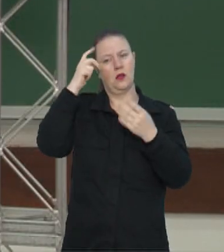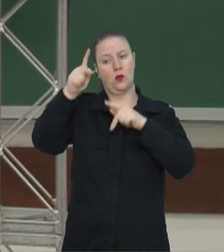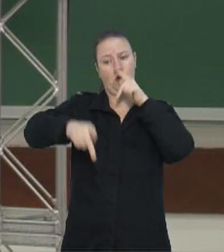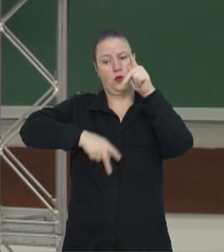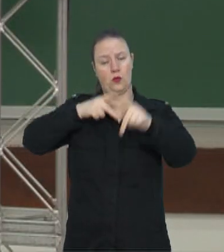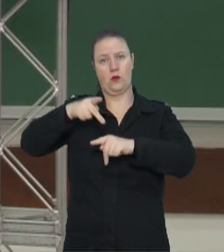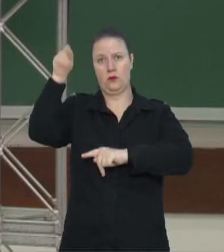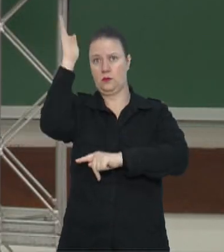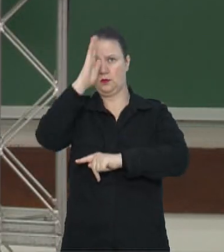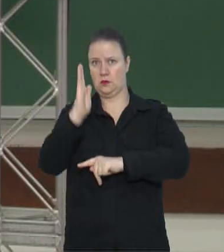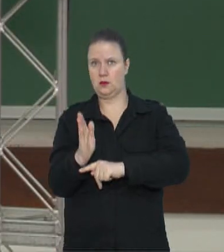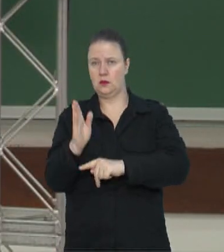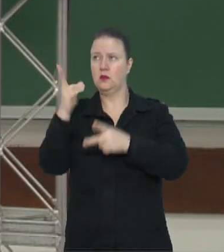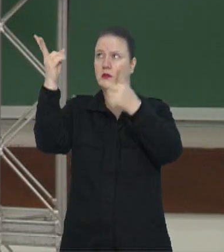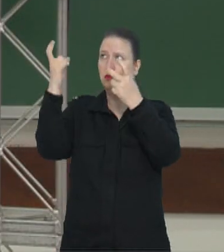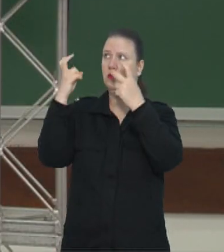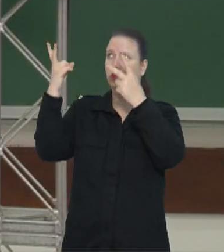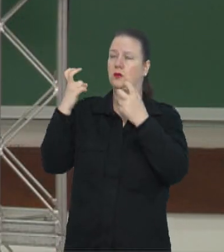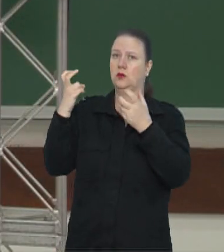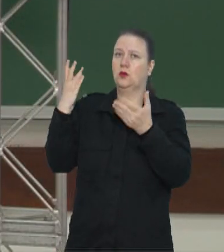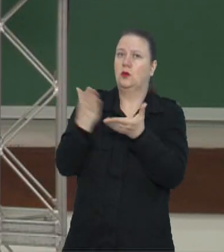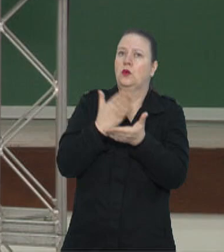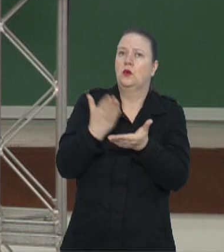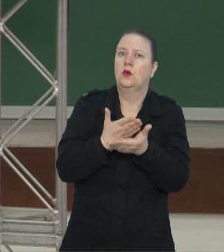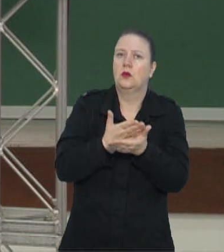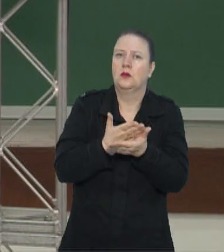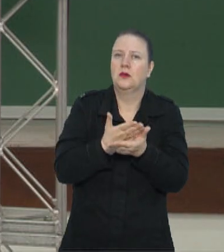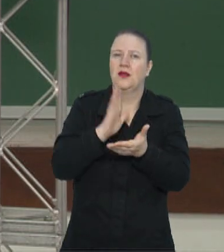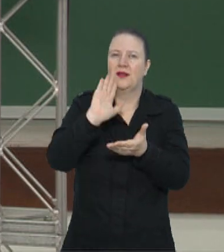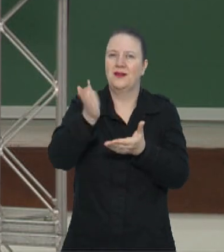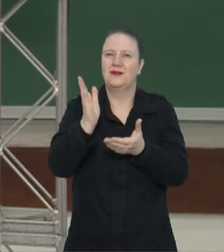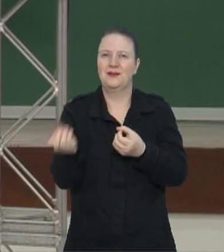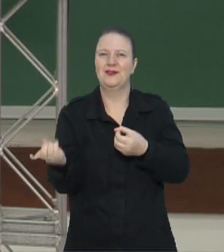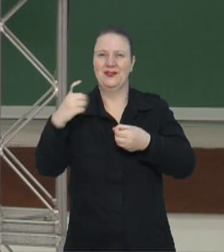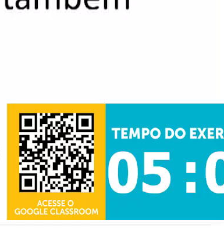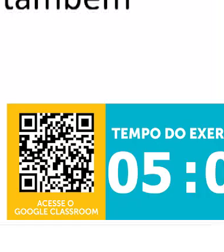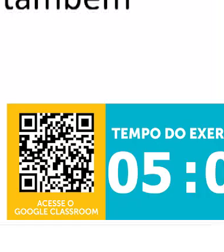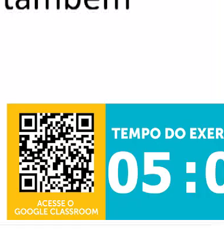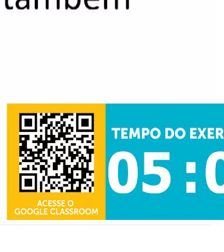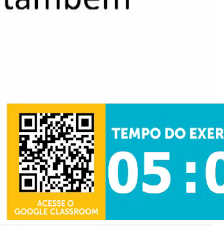com atenção, respondam no caderno e em seguida a gente volta para corrigir.